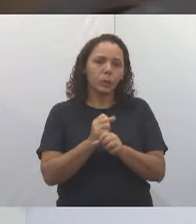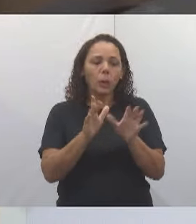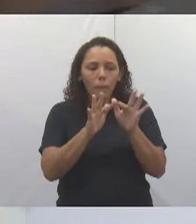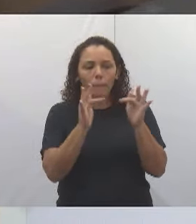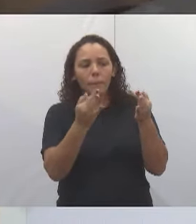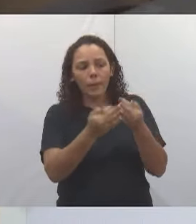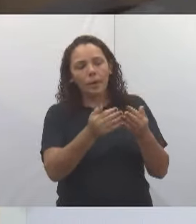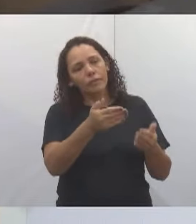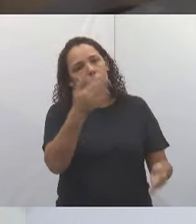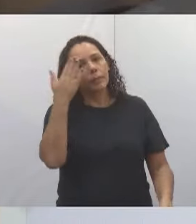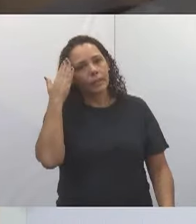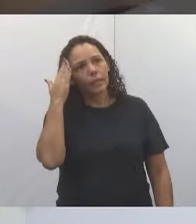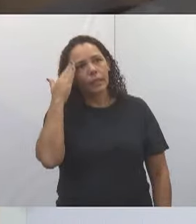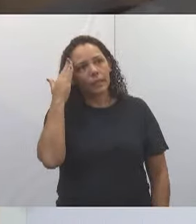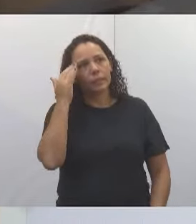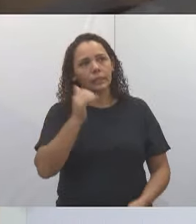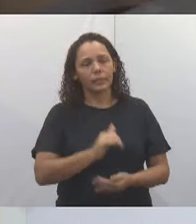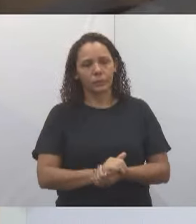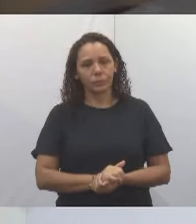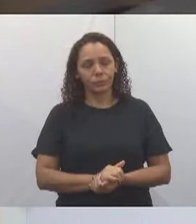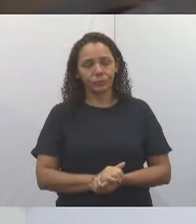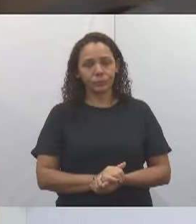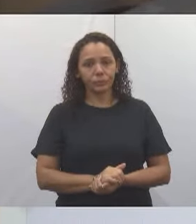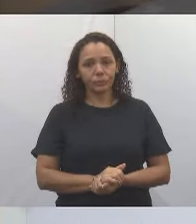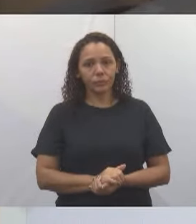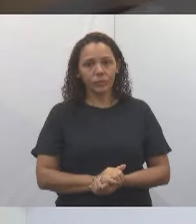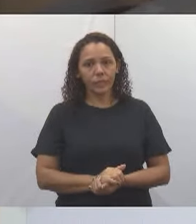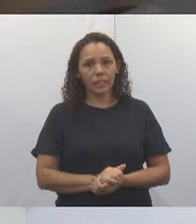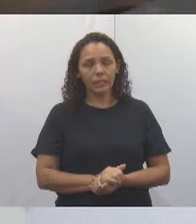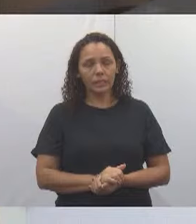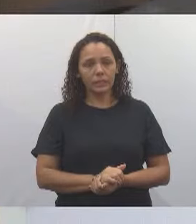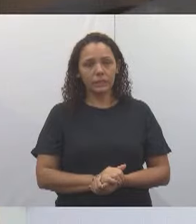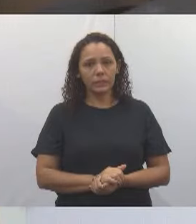família desse paciente, para quem estiver ouvindo.